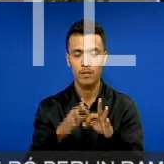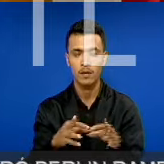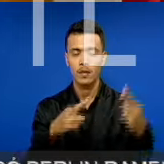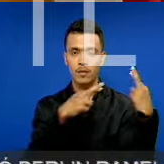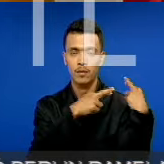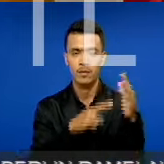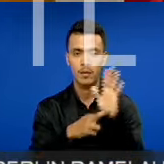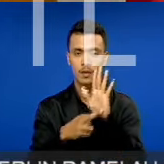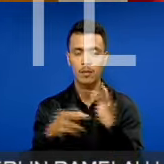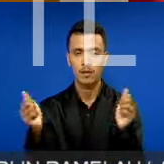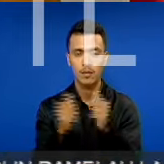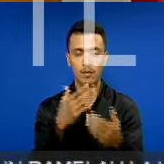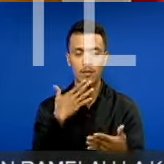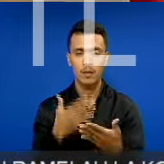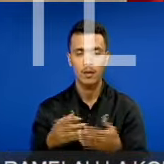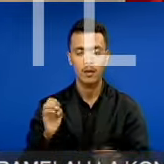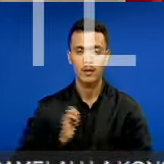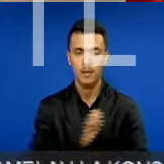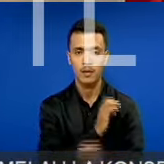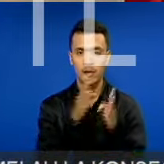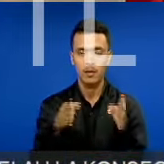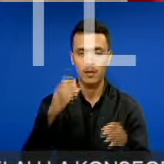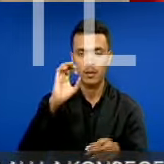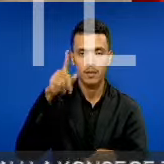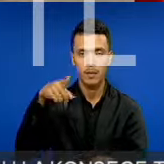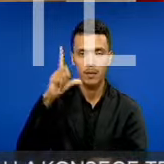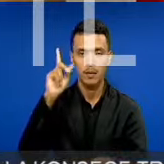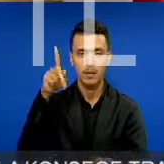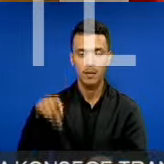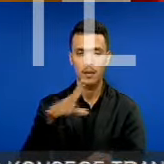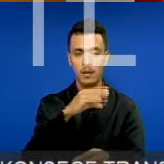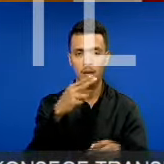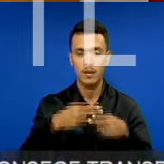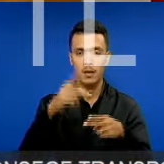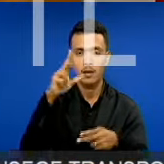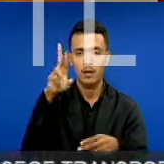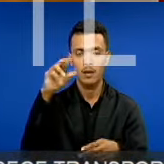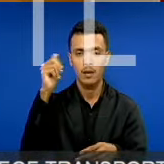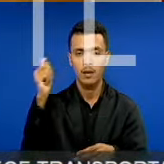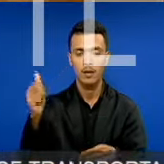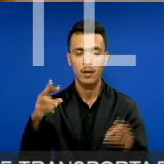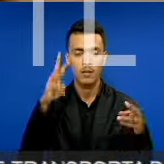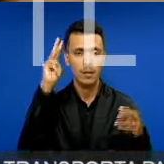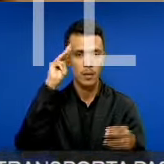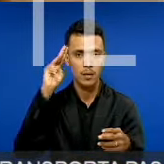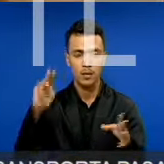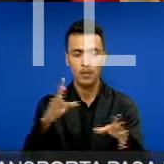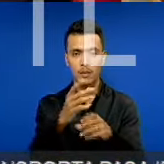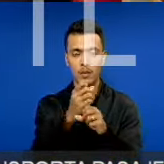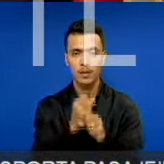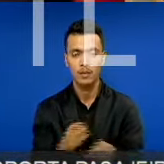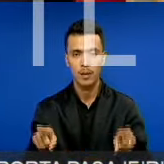digno. Embaixadora Timor-Leste ba CPLP Laura Abrantes considera missão nebe nisimo no dar